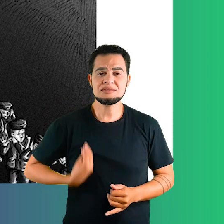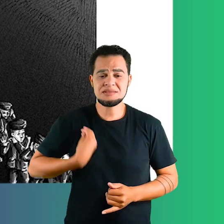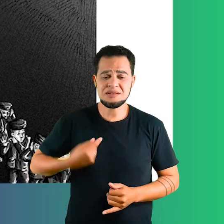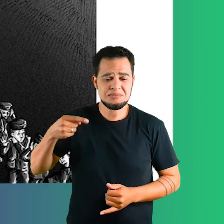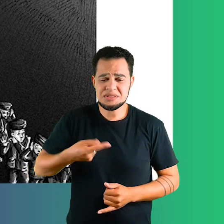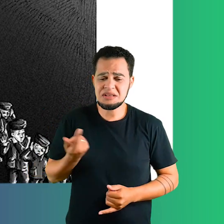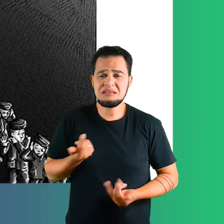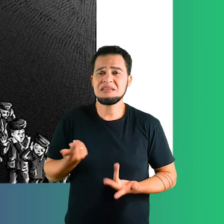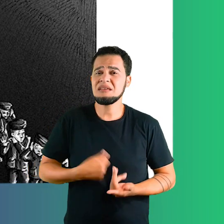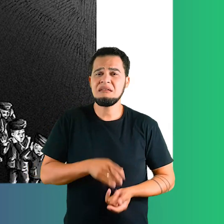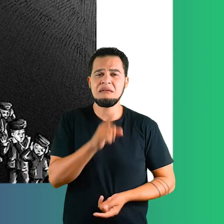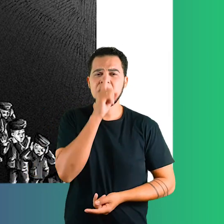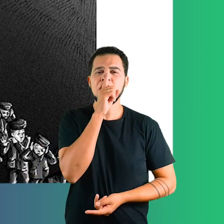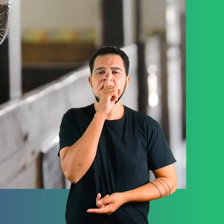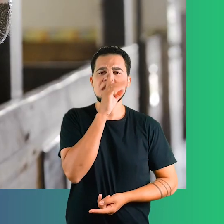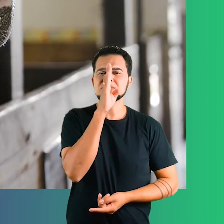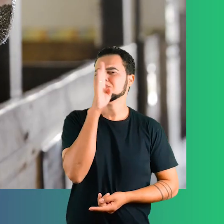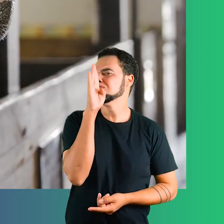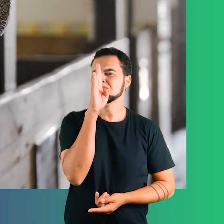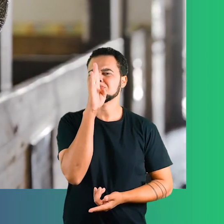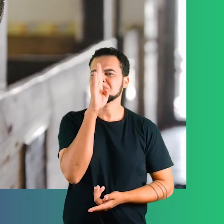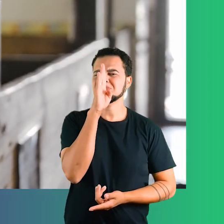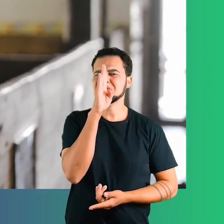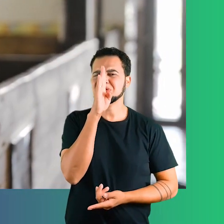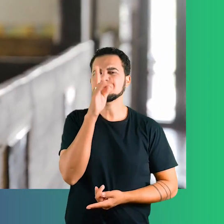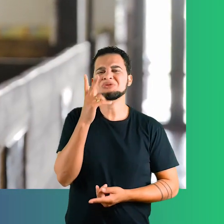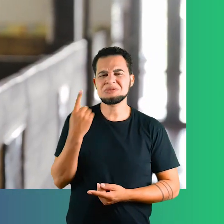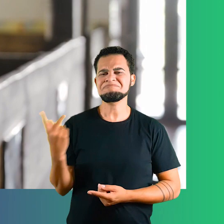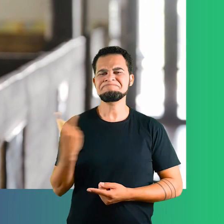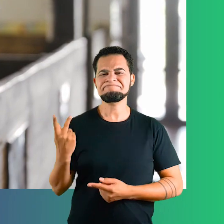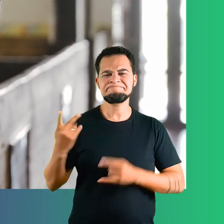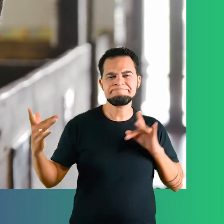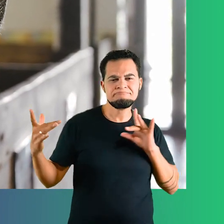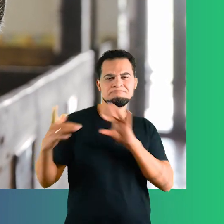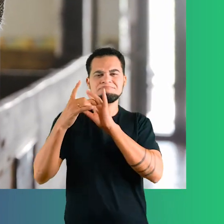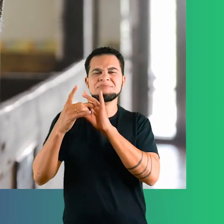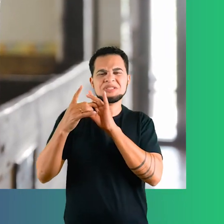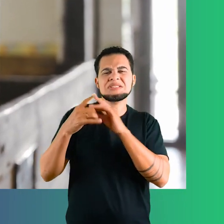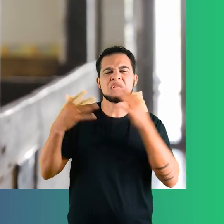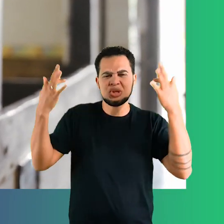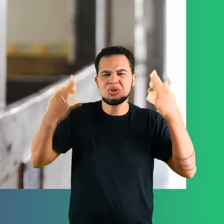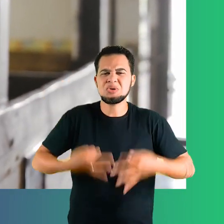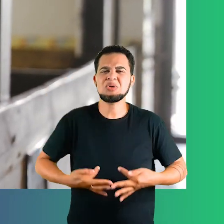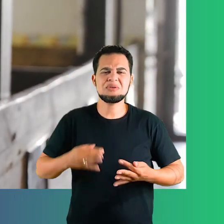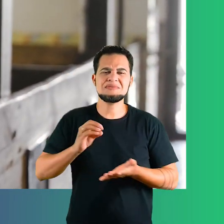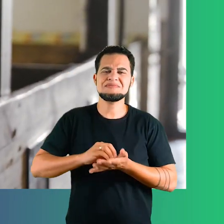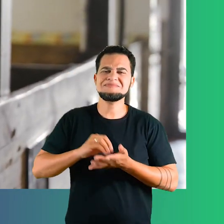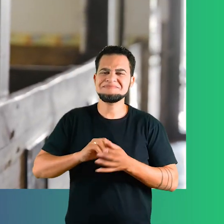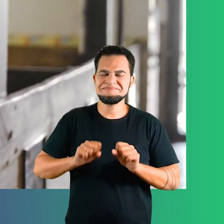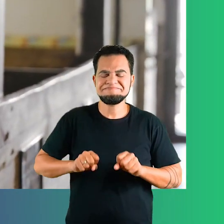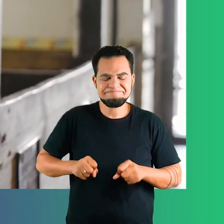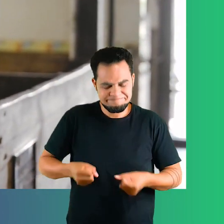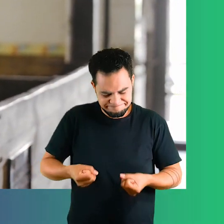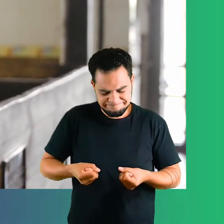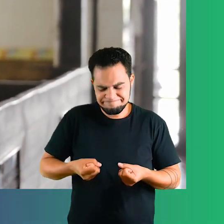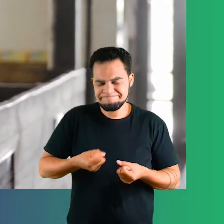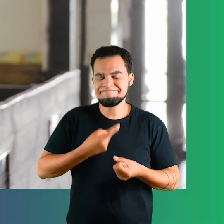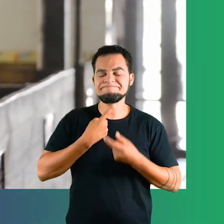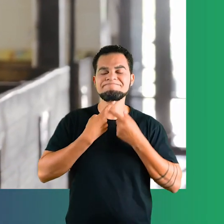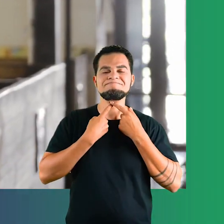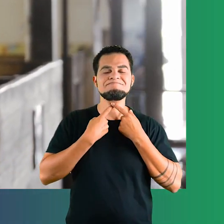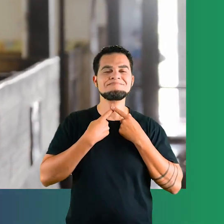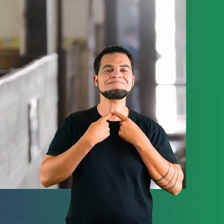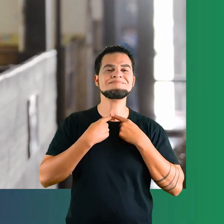aqui impotentes e mudos e como que unidos em nossa dor, impotência e anseio. Foi então